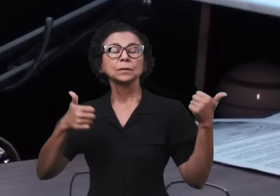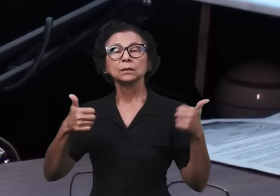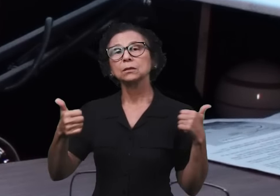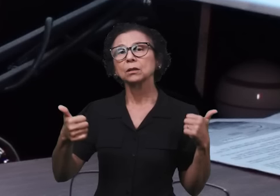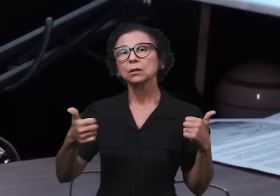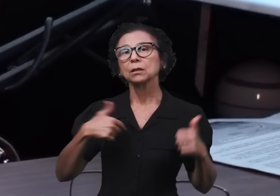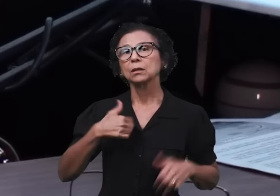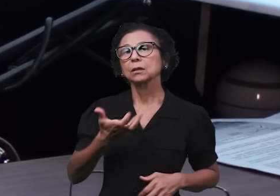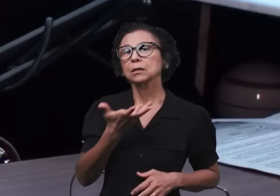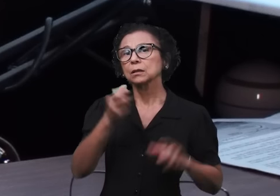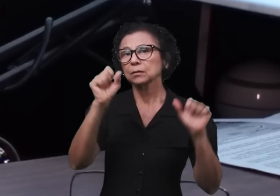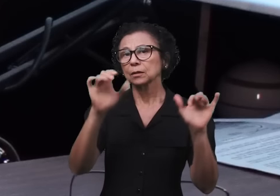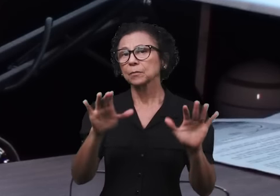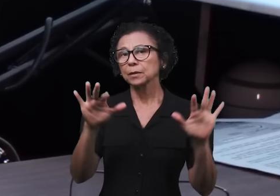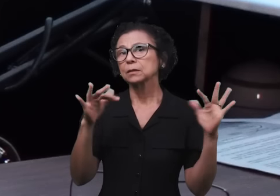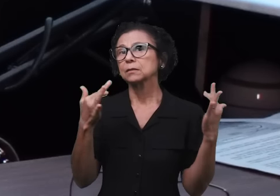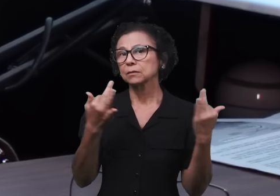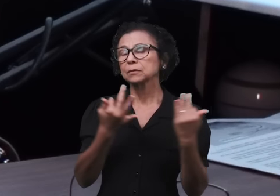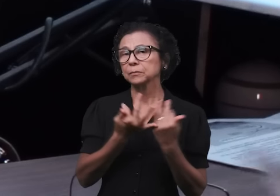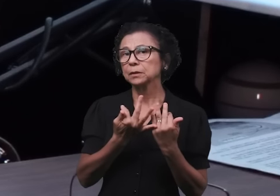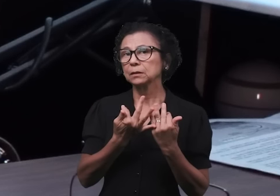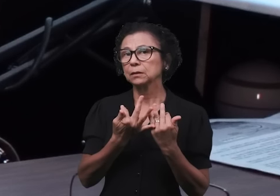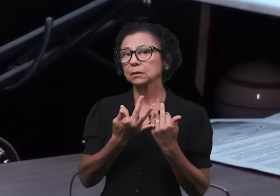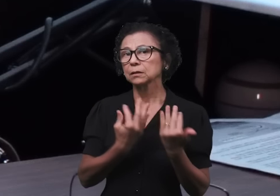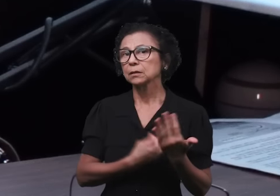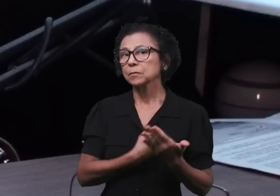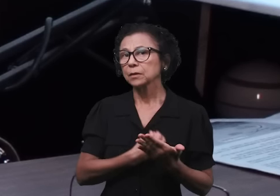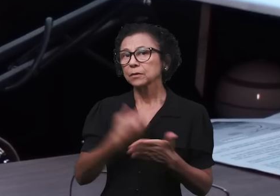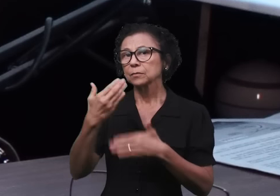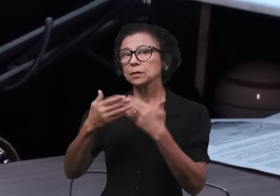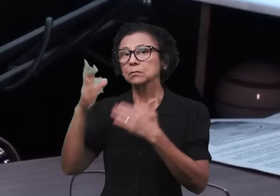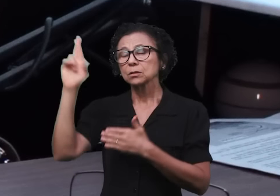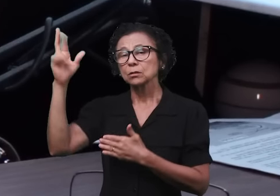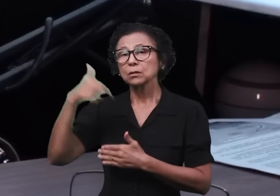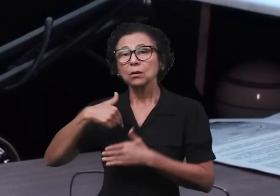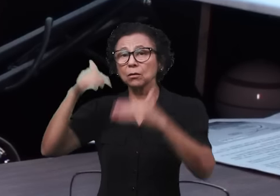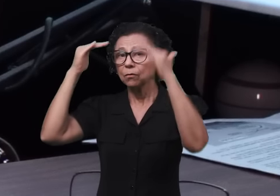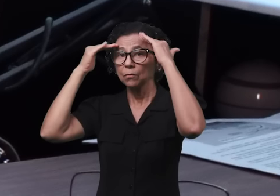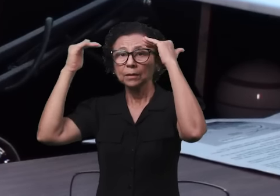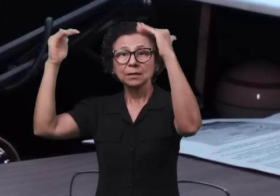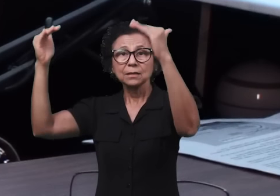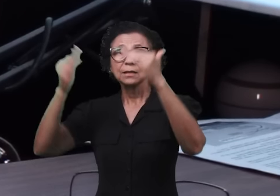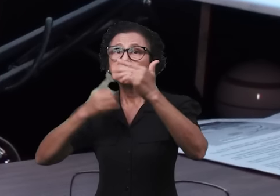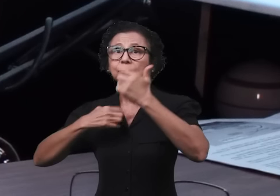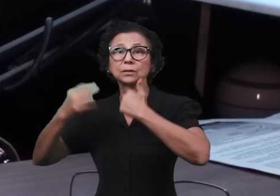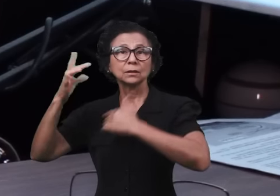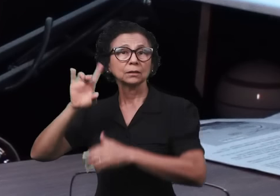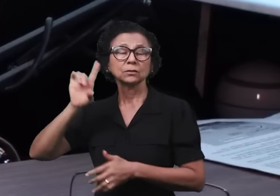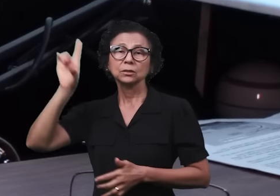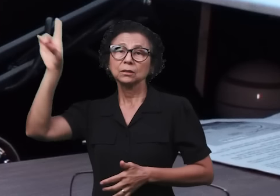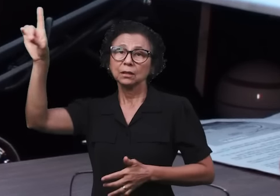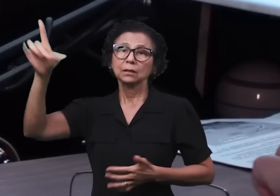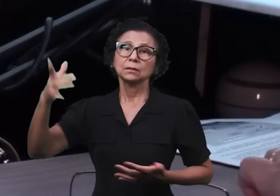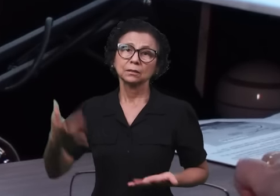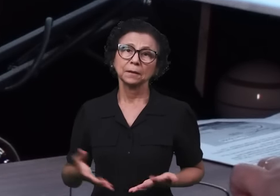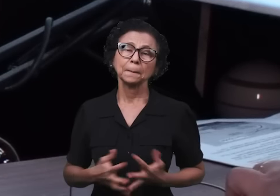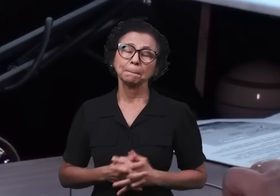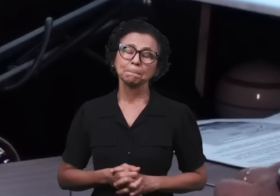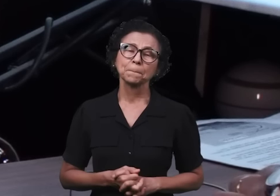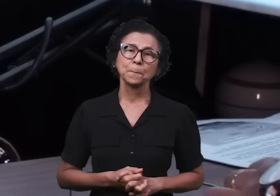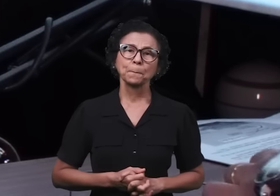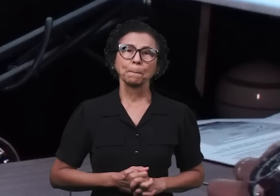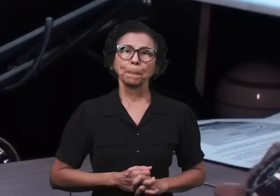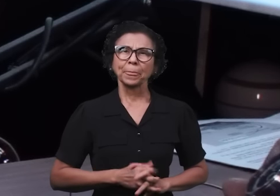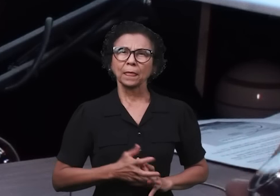na minha jornada na presença do Senhor, eu vou fazer aquilo que Ele se agrada. E foi as vitórias, falamos das